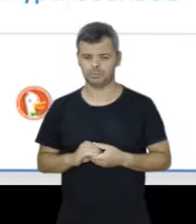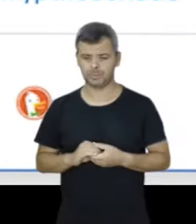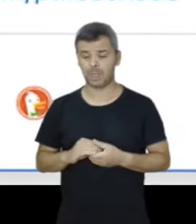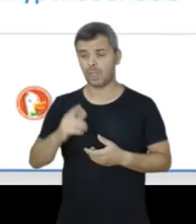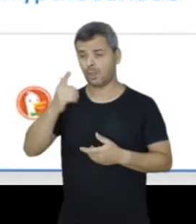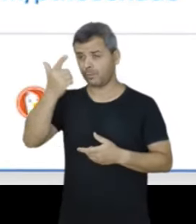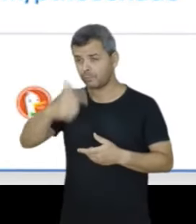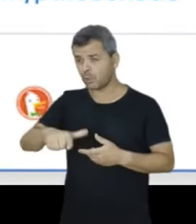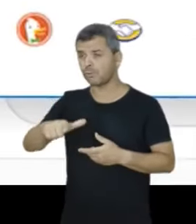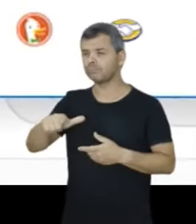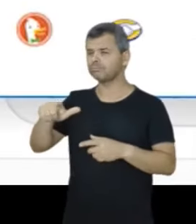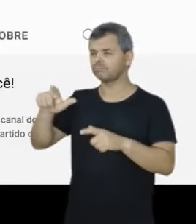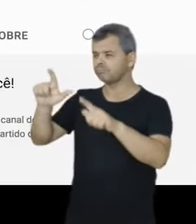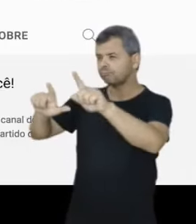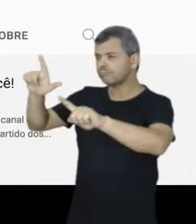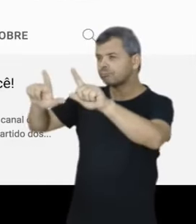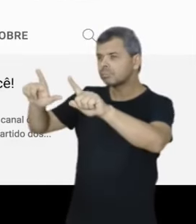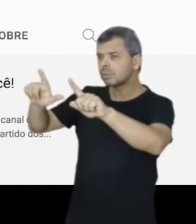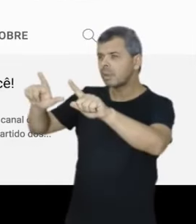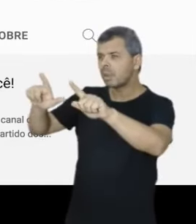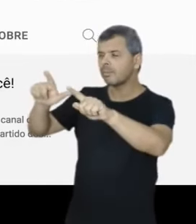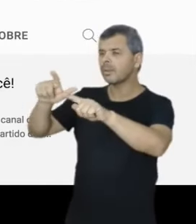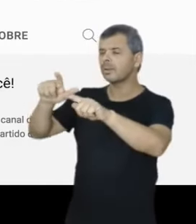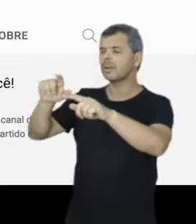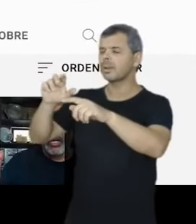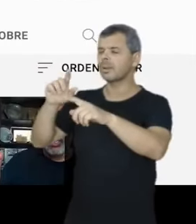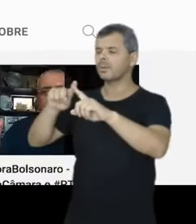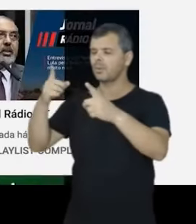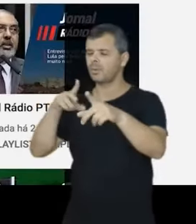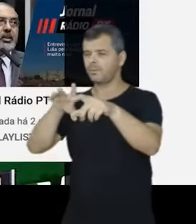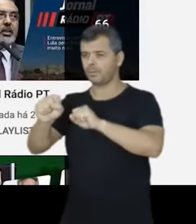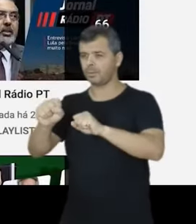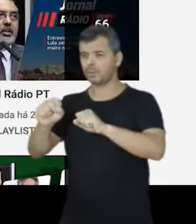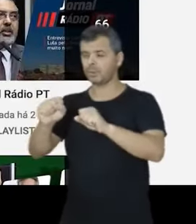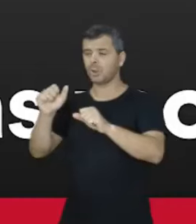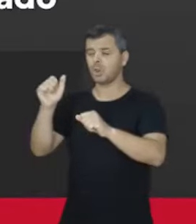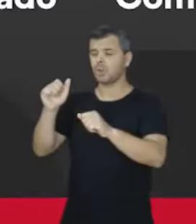Reveja esta e outras aulas na playlist TV Elas por Elas Formação,